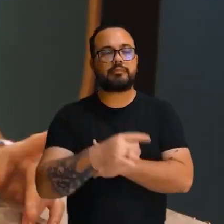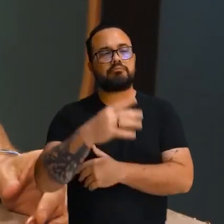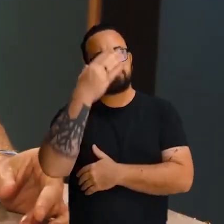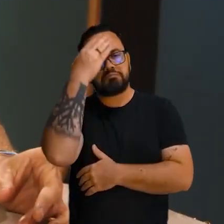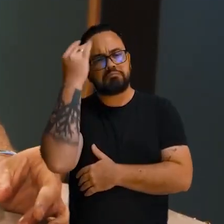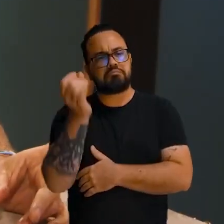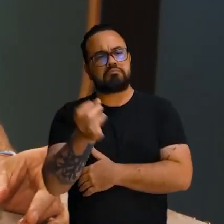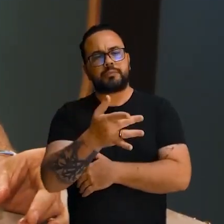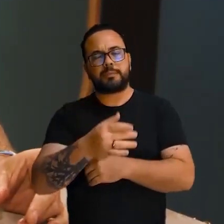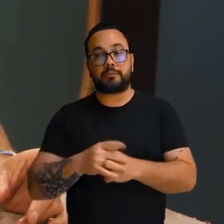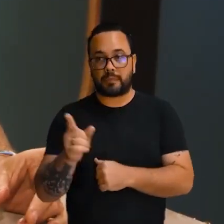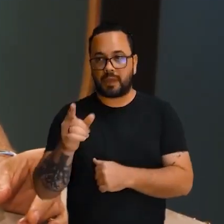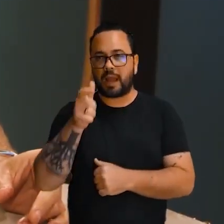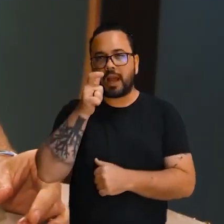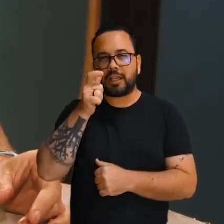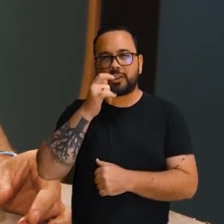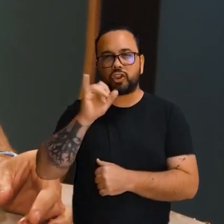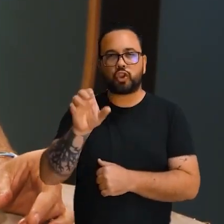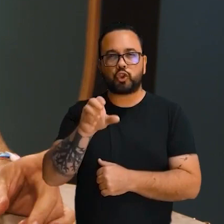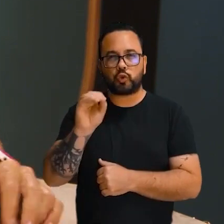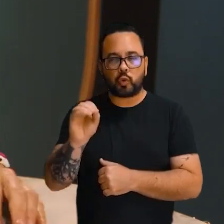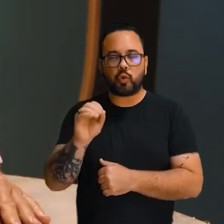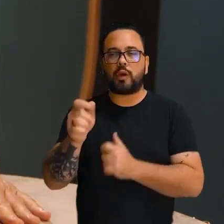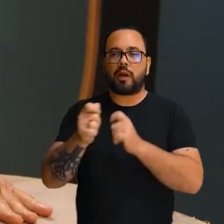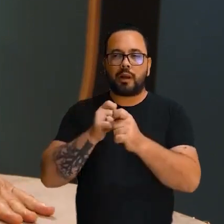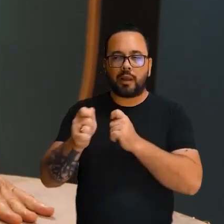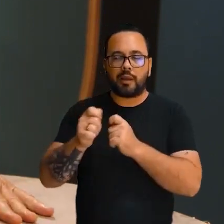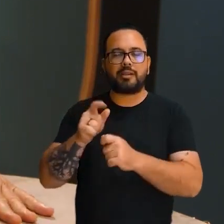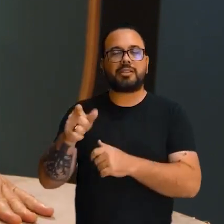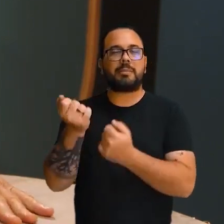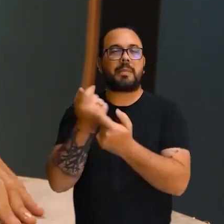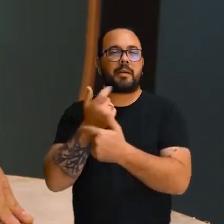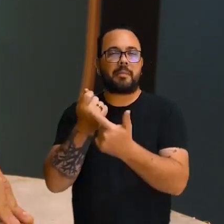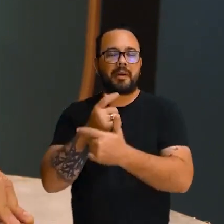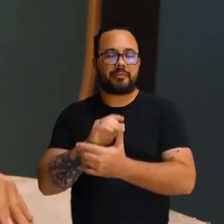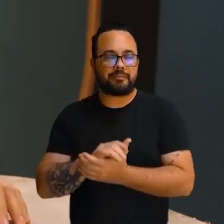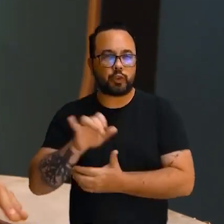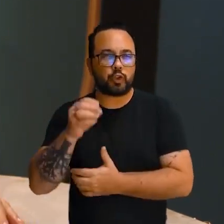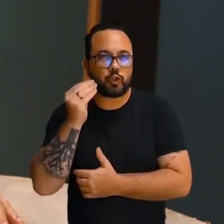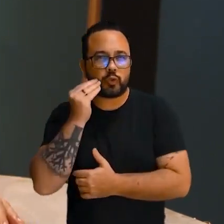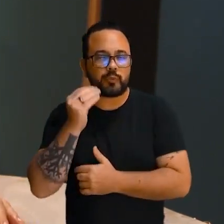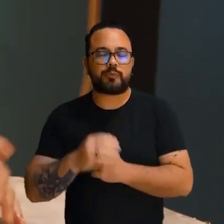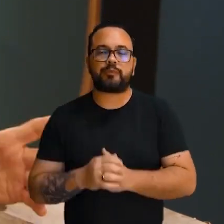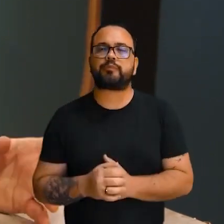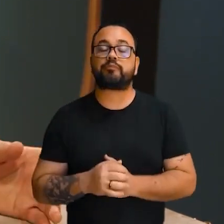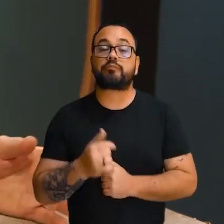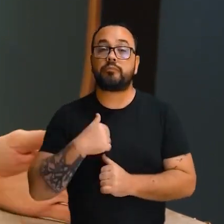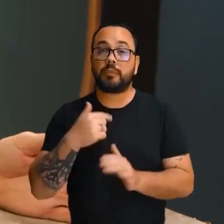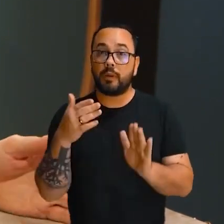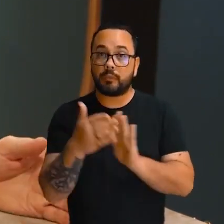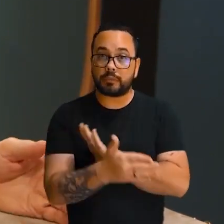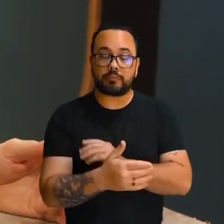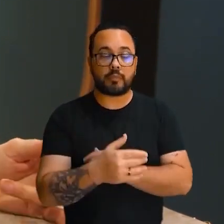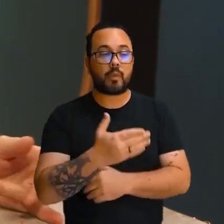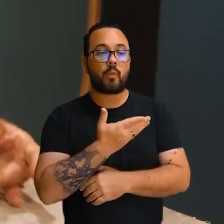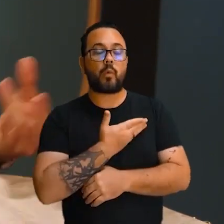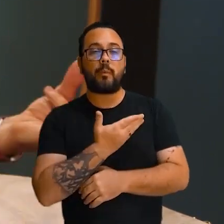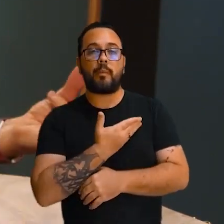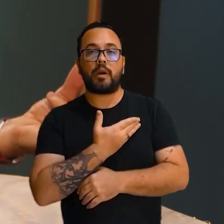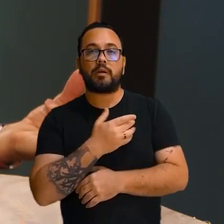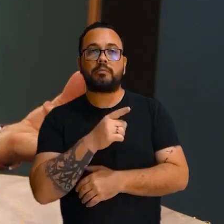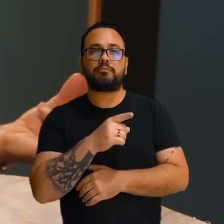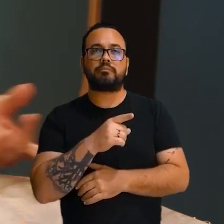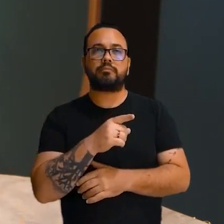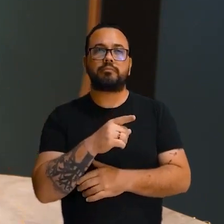história. Assiste no Jô, isso daqui é engraçado, você como o Jô tá dá risada. Zoando. Aí eu fui embora. Aí um amigo meu, Decebal Badila,